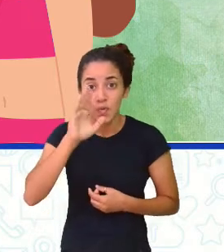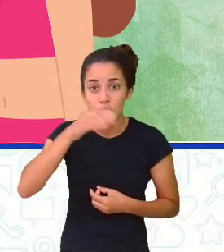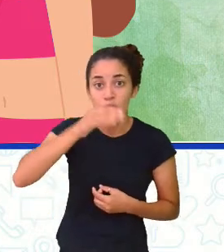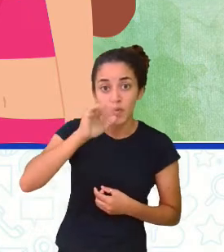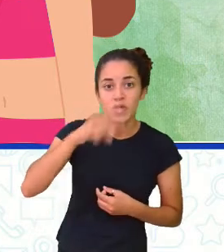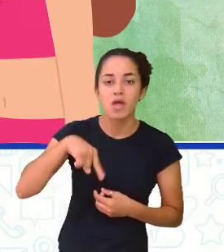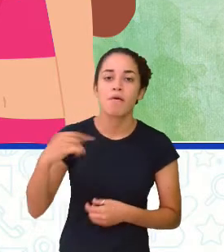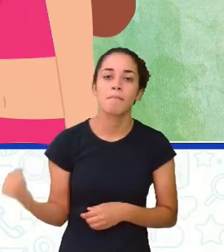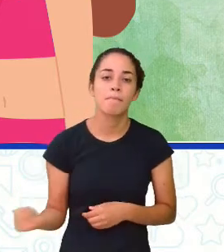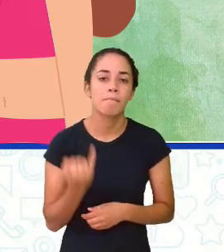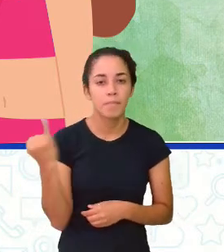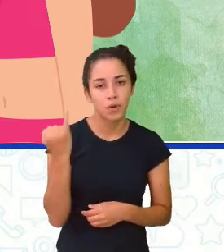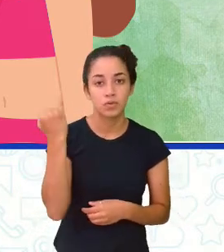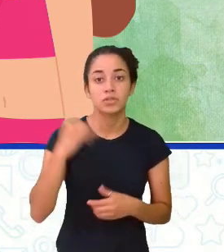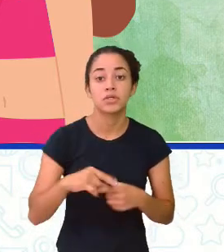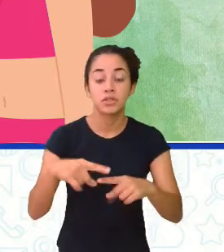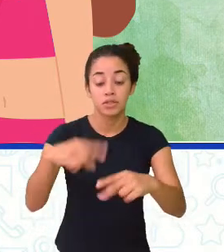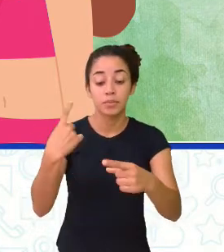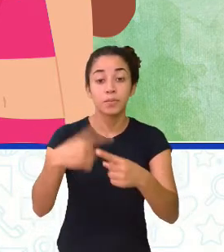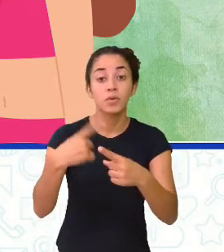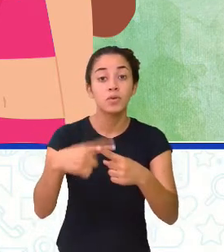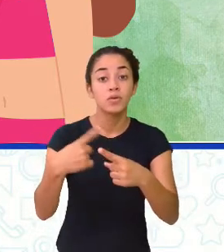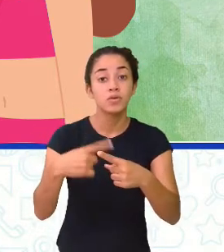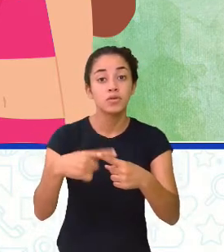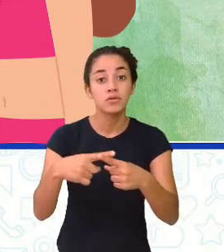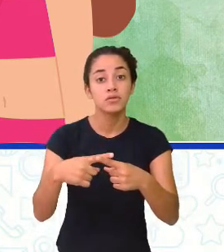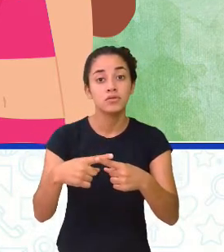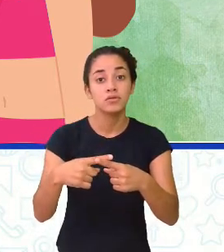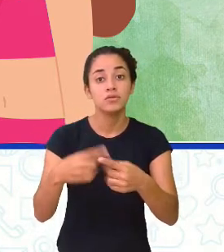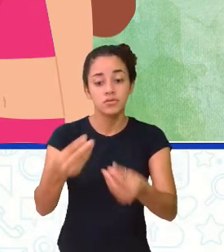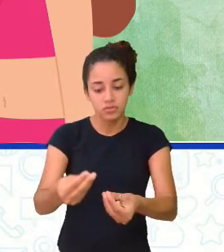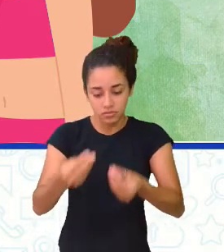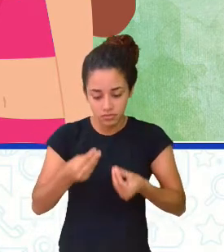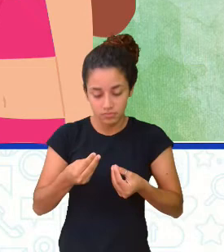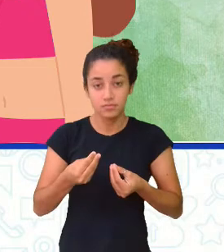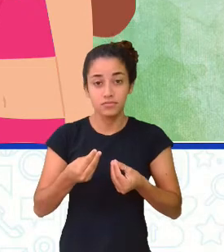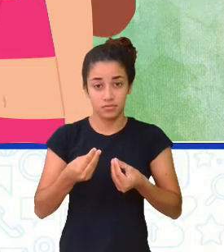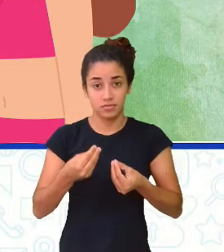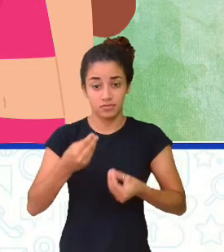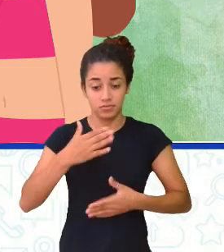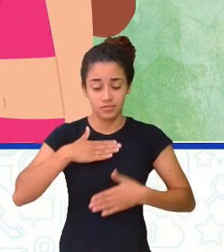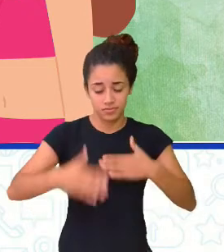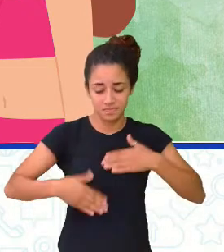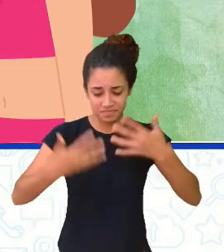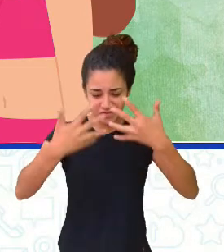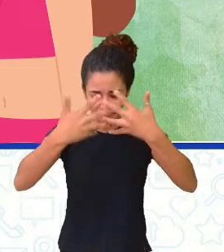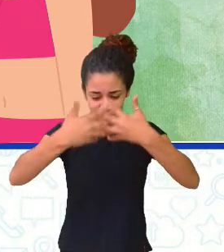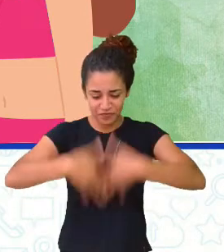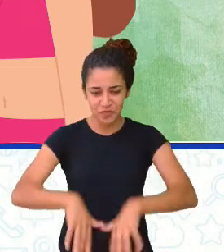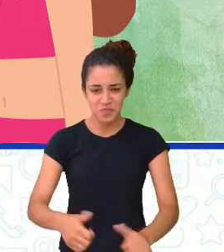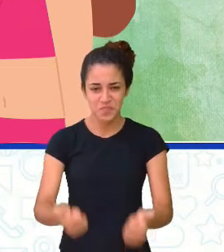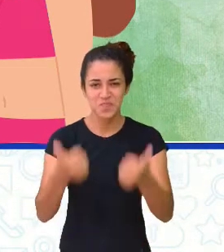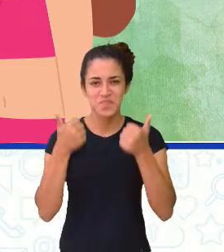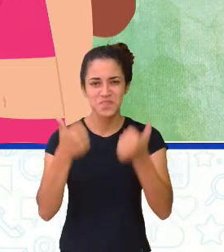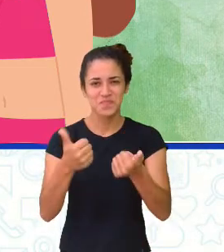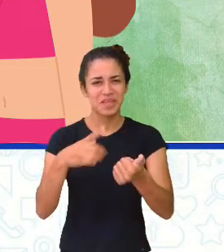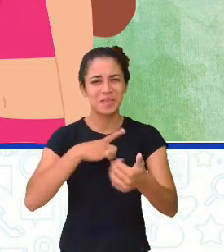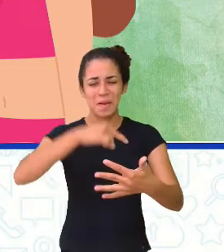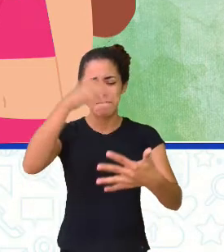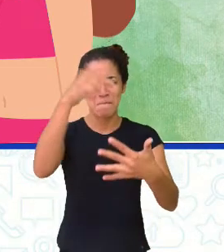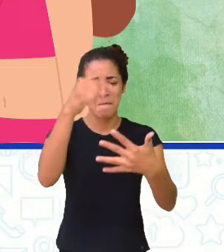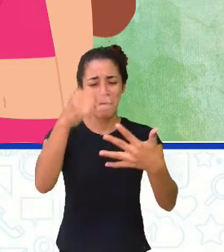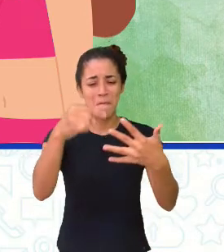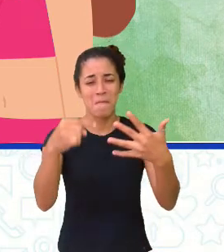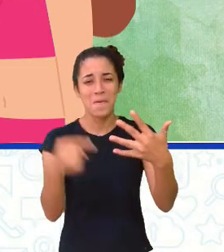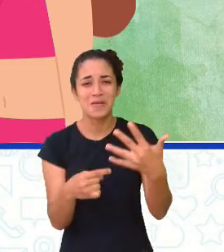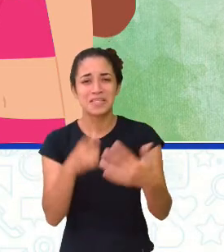é muito importante porque vai fazer todo o nosso corpo funcionar melhor. Existe aí uma infinidade de fatores. Eu preciso da água